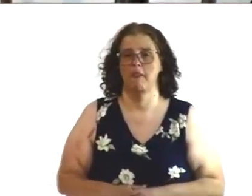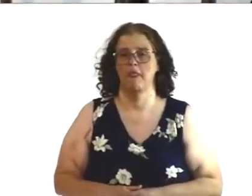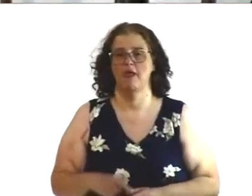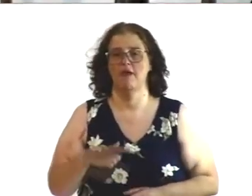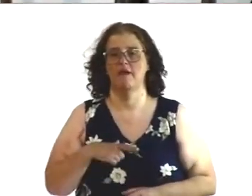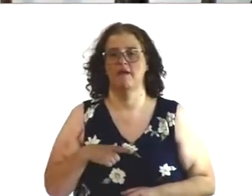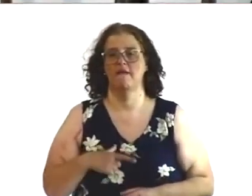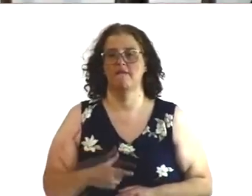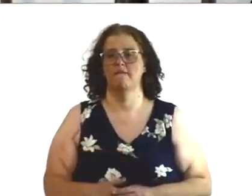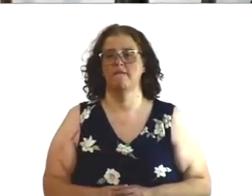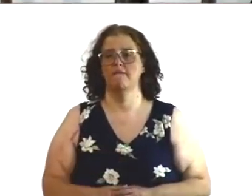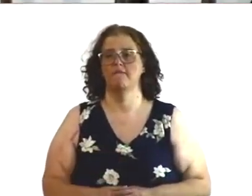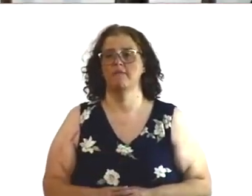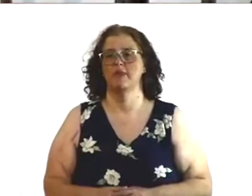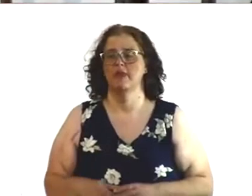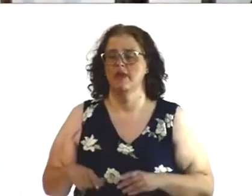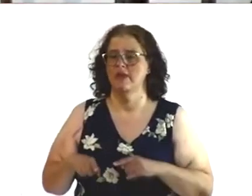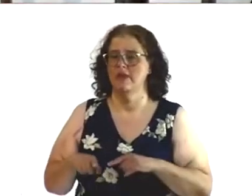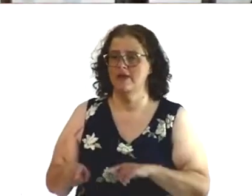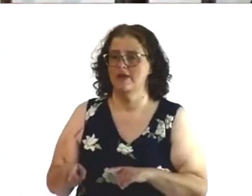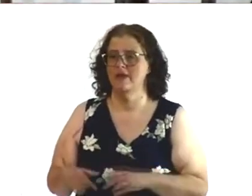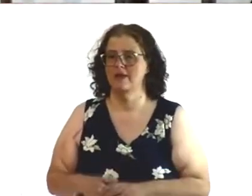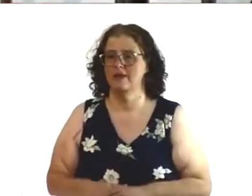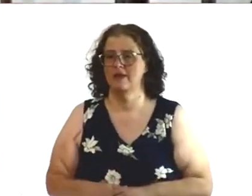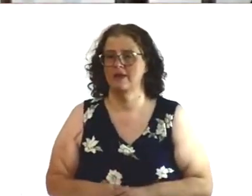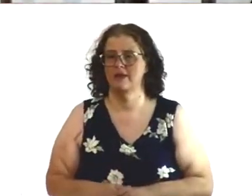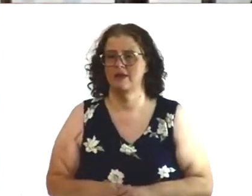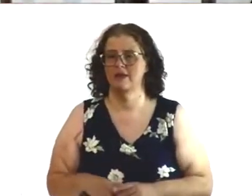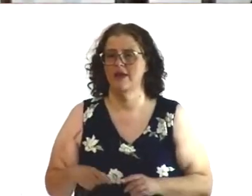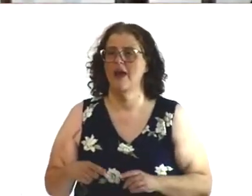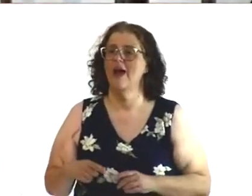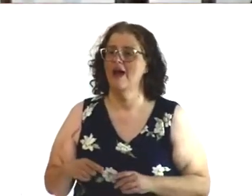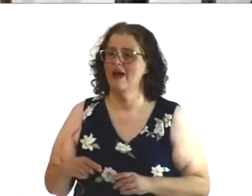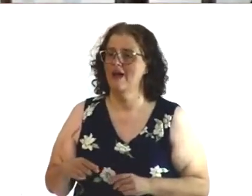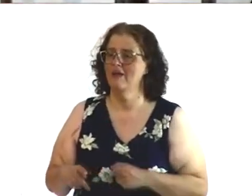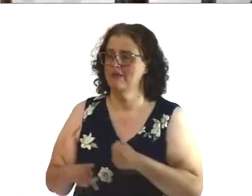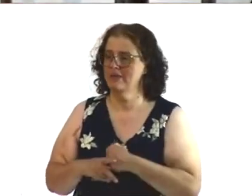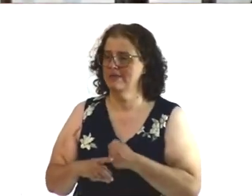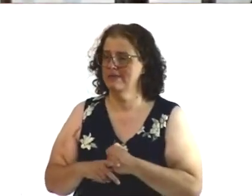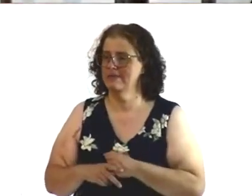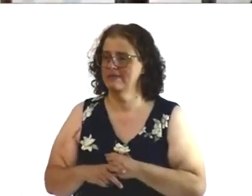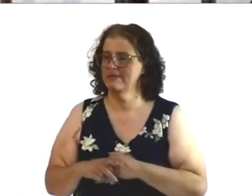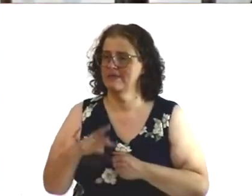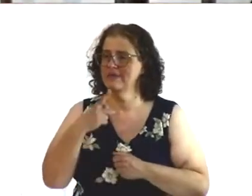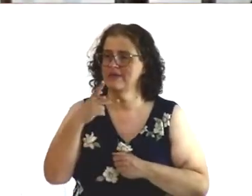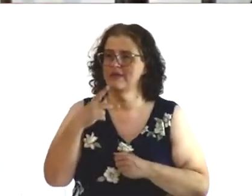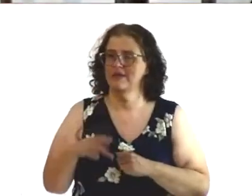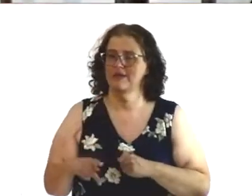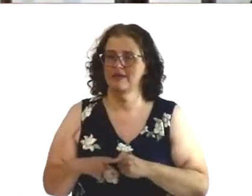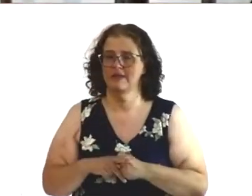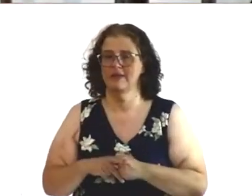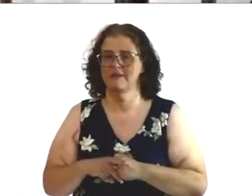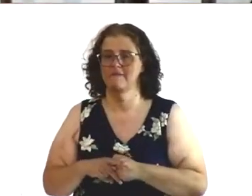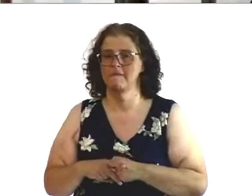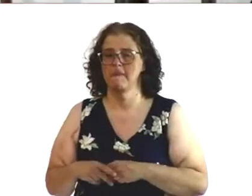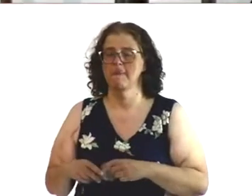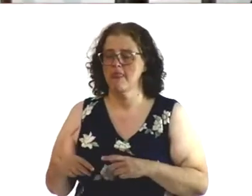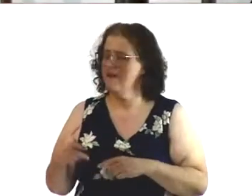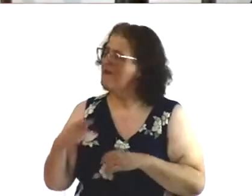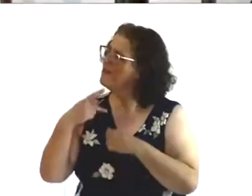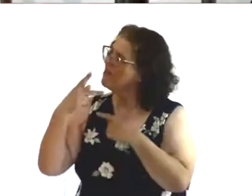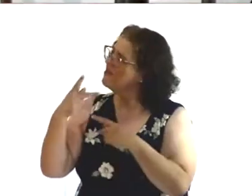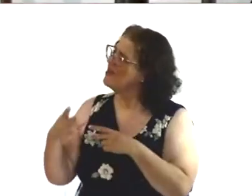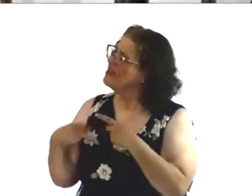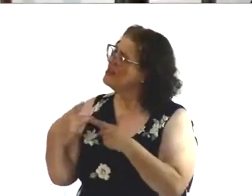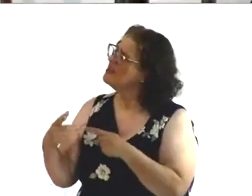tentou convencer Jesus a não ir para a cruz. Nós temos os romanos que empreenderam